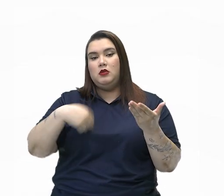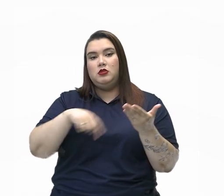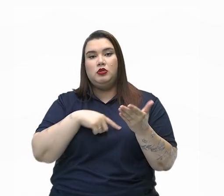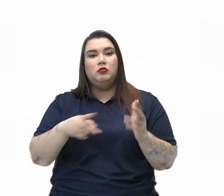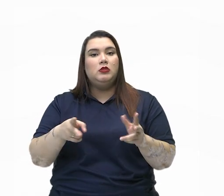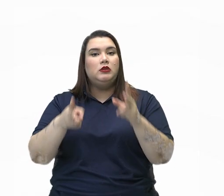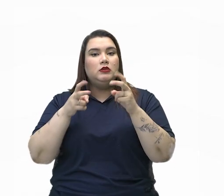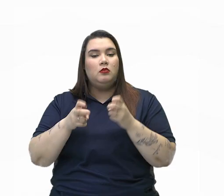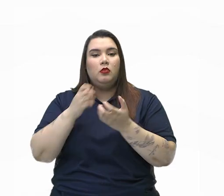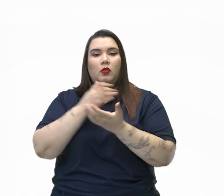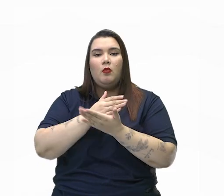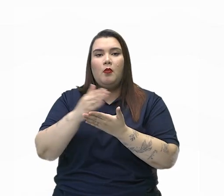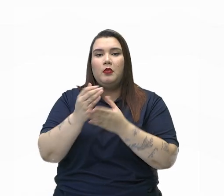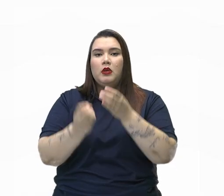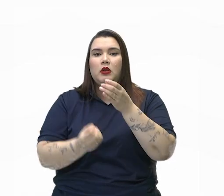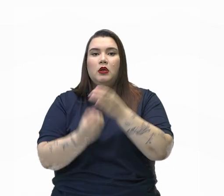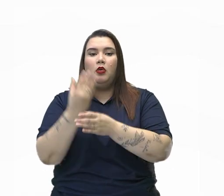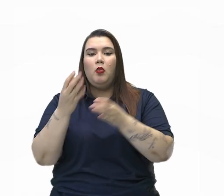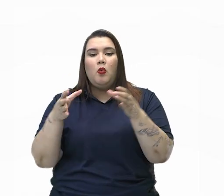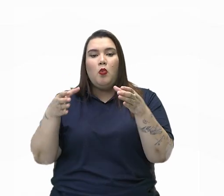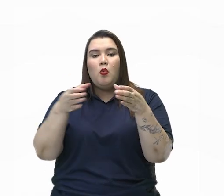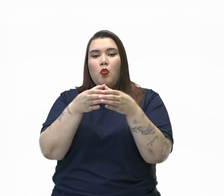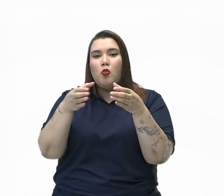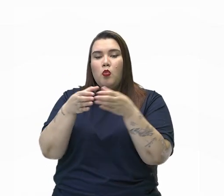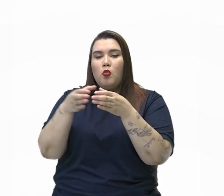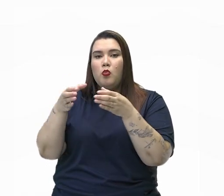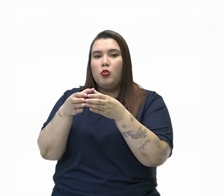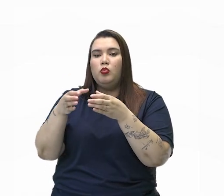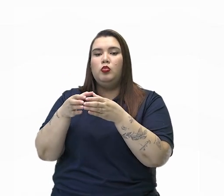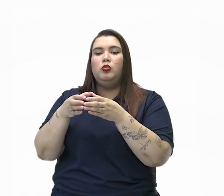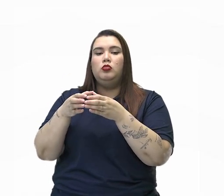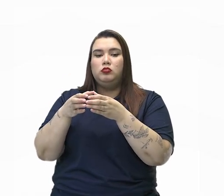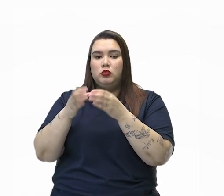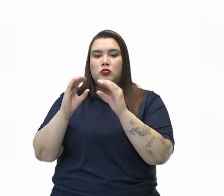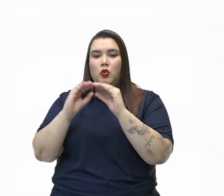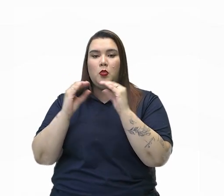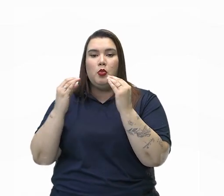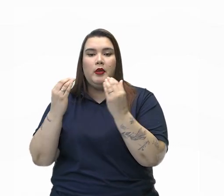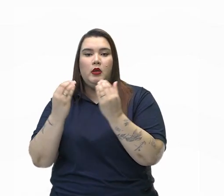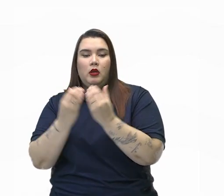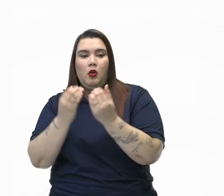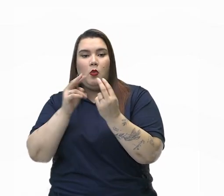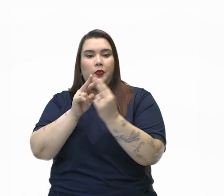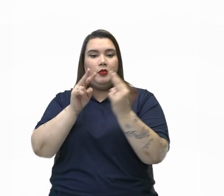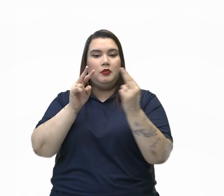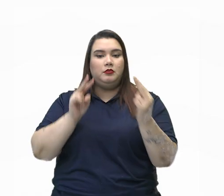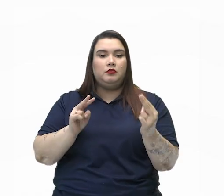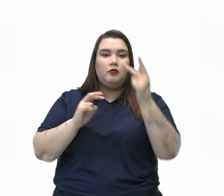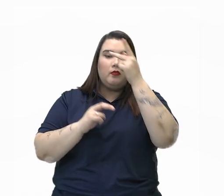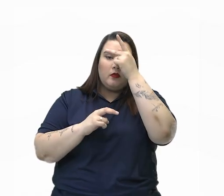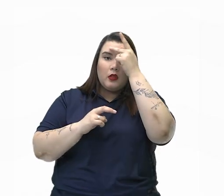que começam-se a criar grupos online, as comunidades, onde as